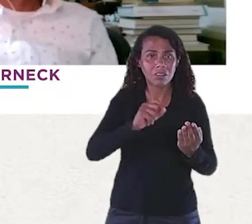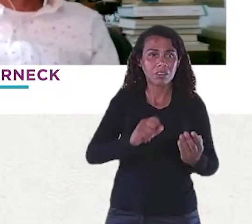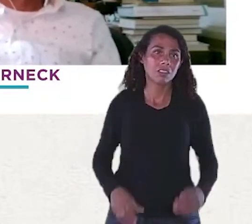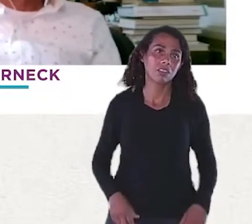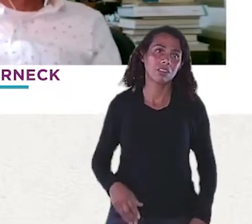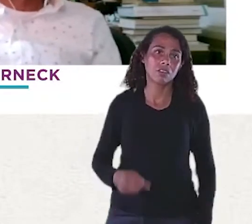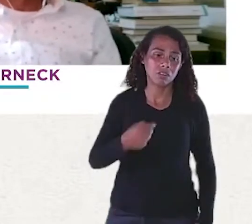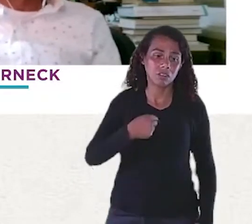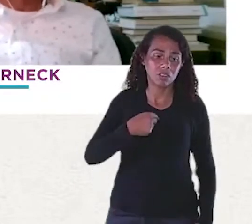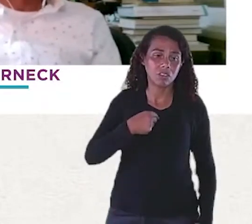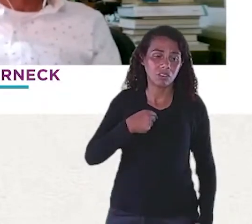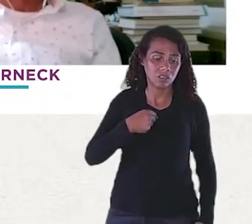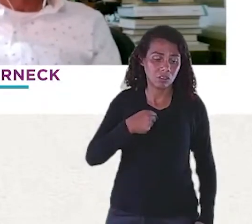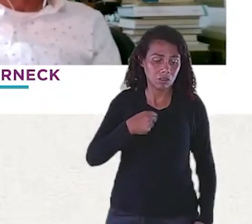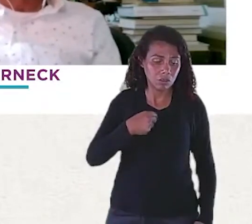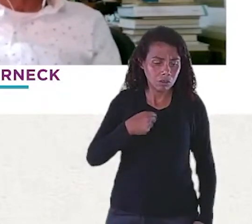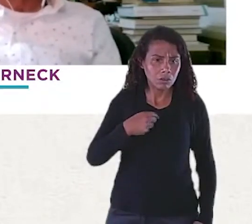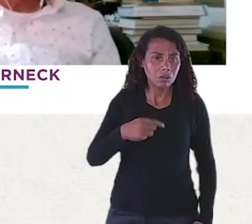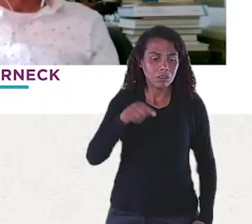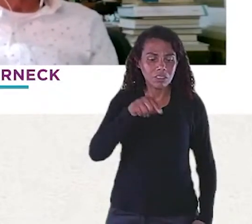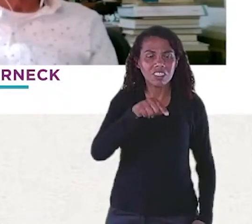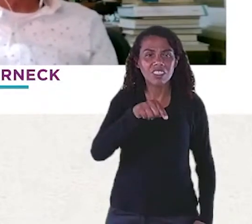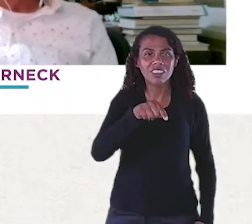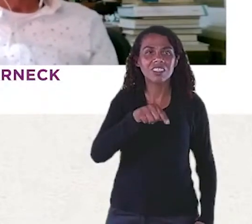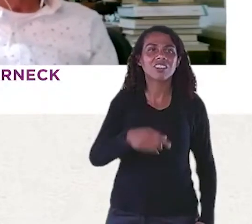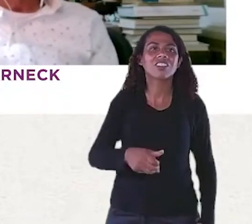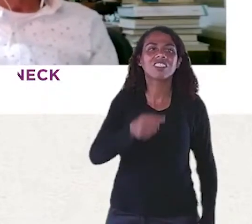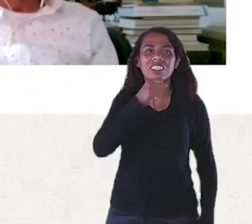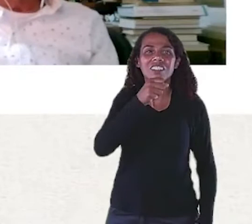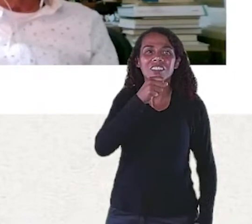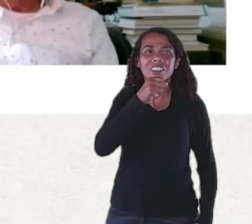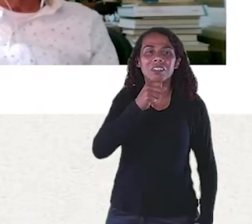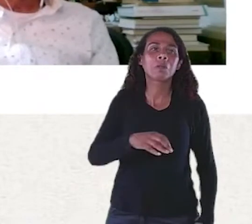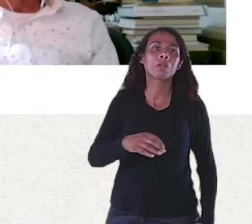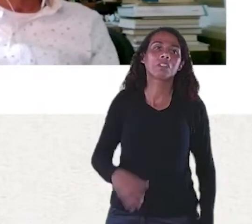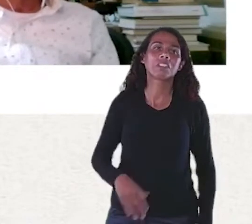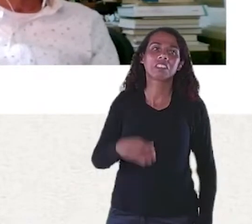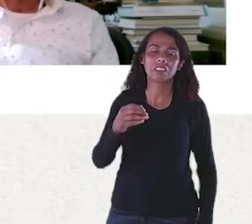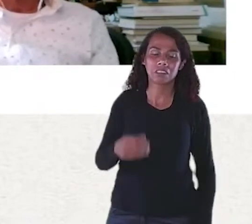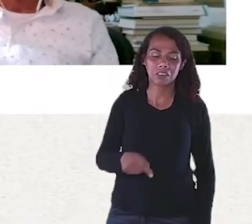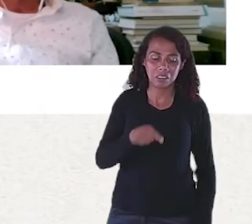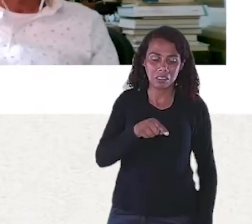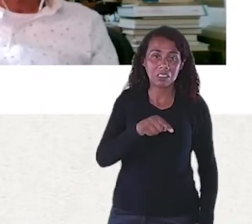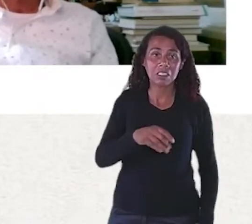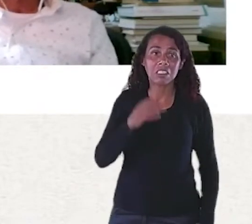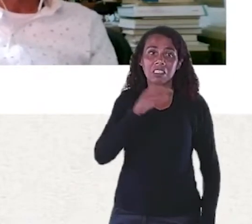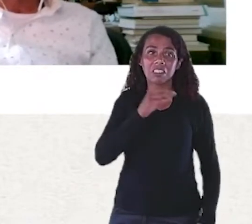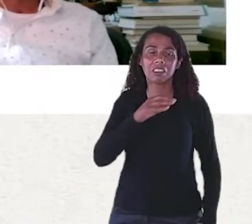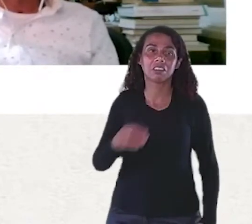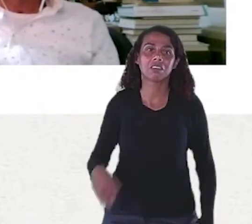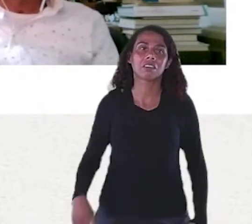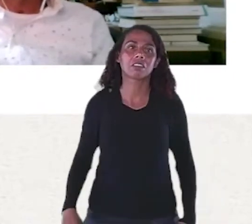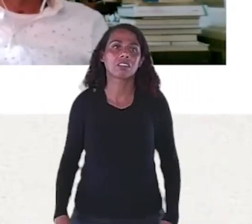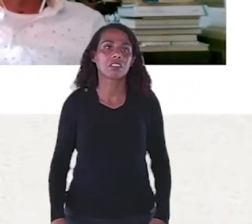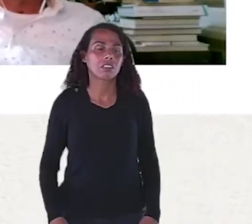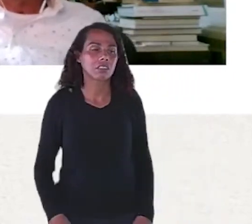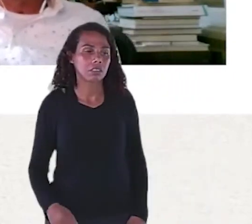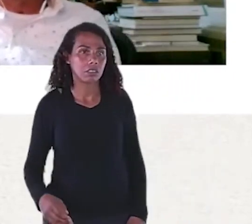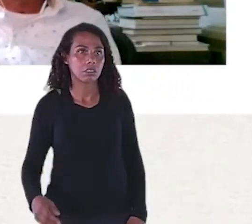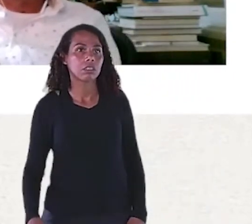Então, quer dizer, você vai demorar mais de 17 anos, sim, Humberto? Acho que ninguém é obrigado a saber. Eu estou metido